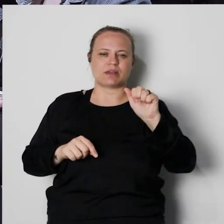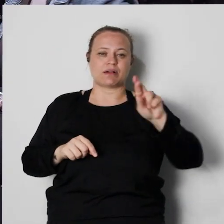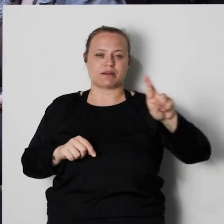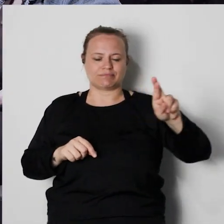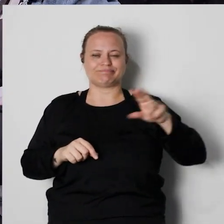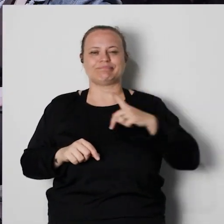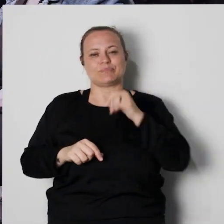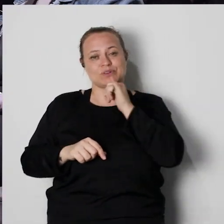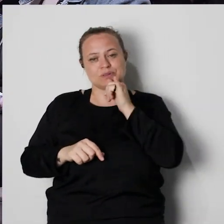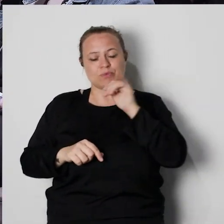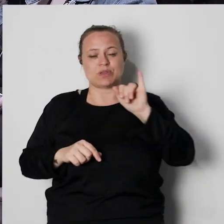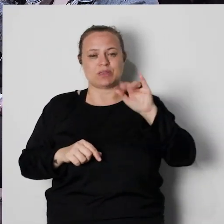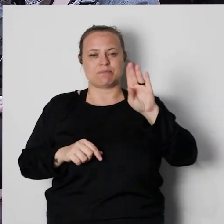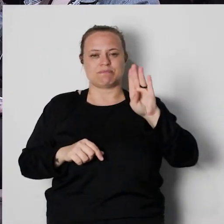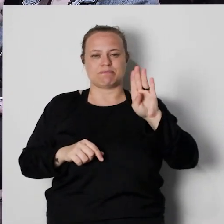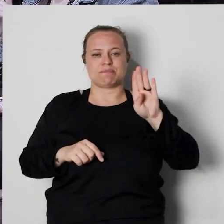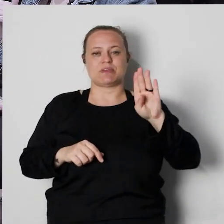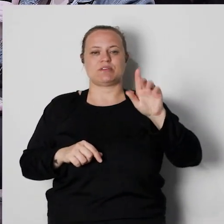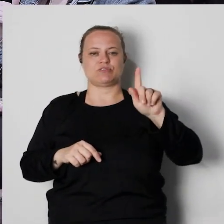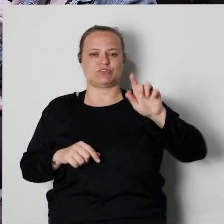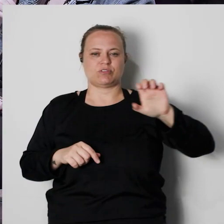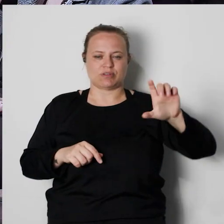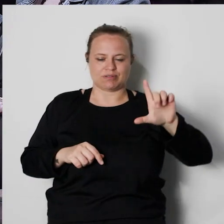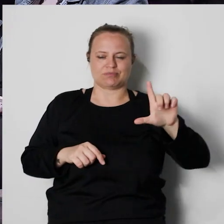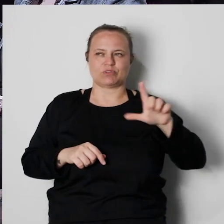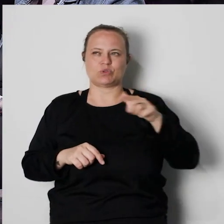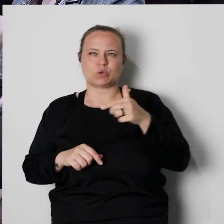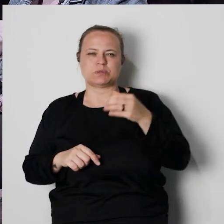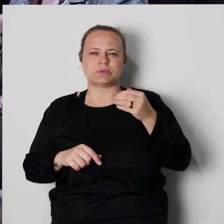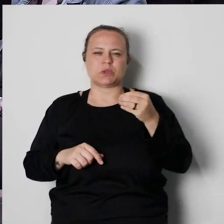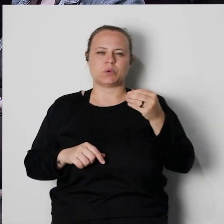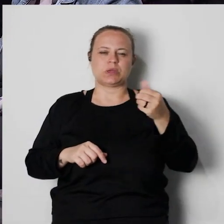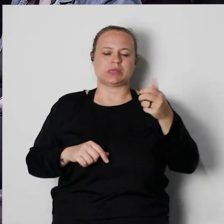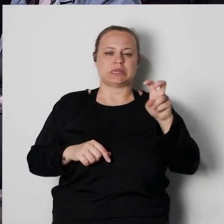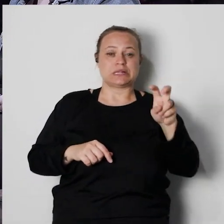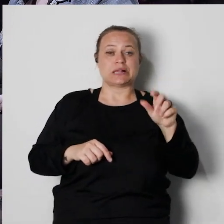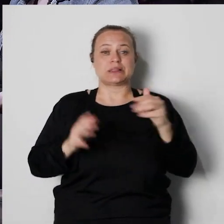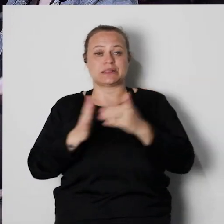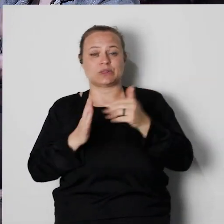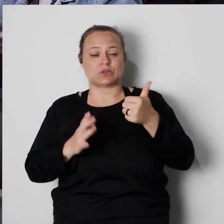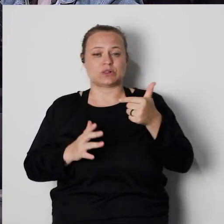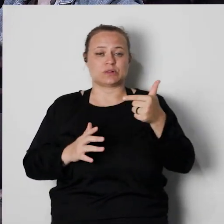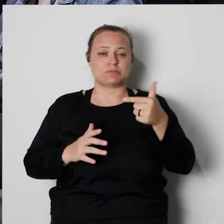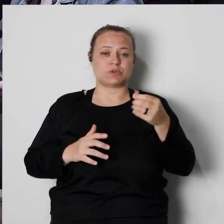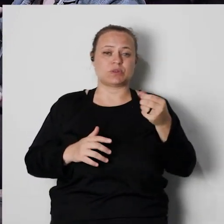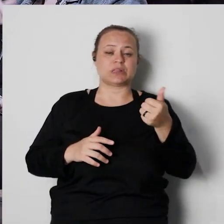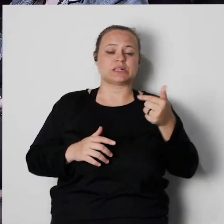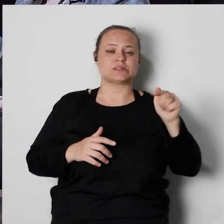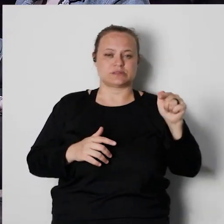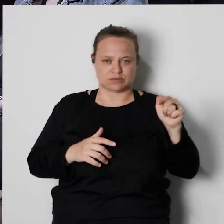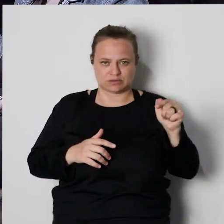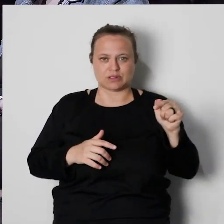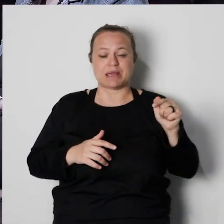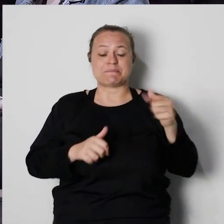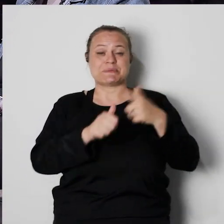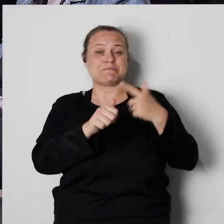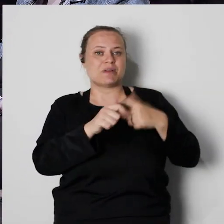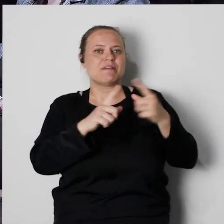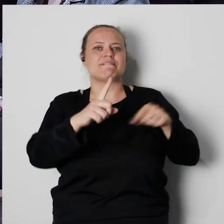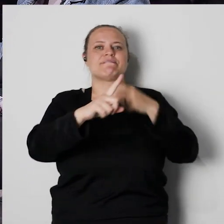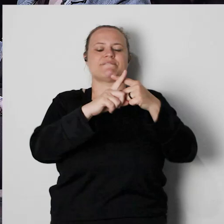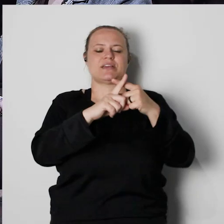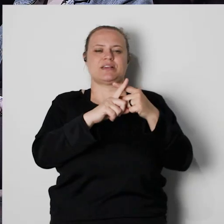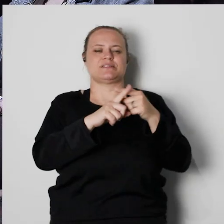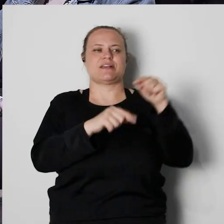já coloco aqui as minhas impressões, que é tanto em relação a mapeamentos, a gente nunca pode parar, porque sempre muda, né? A gente teve um importante mapeamento